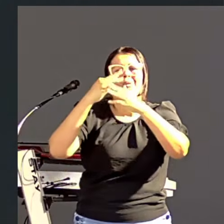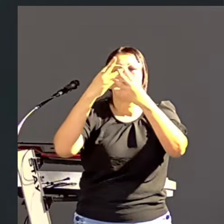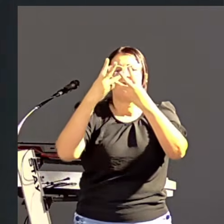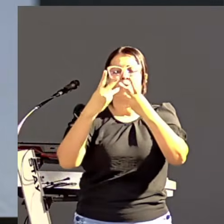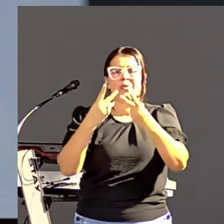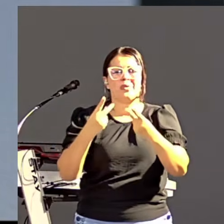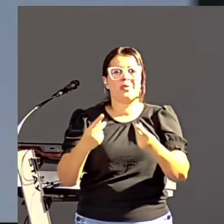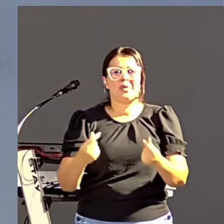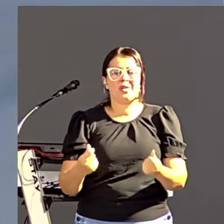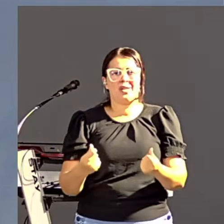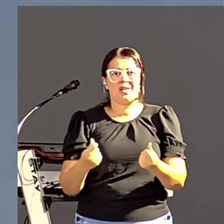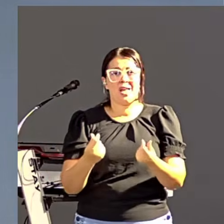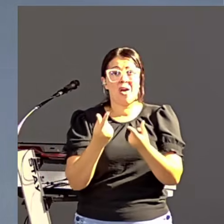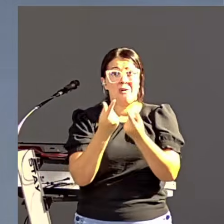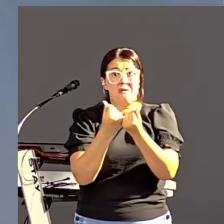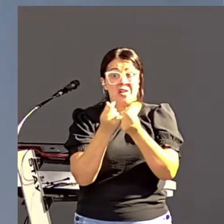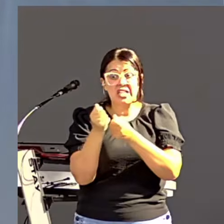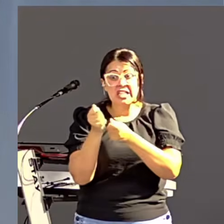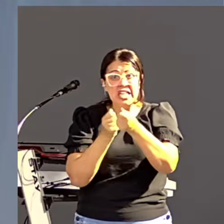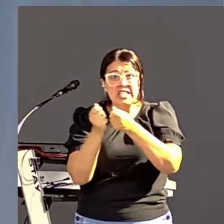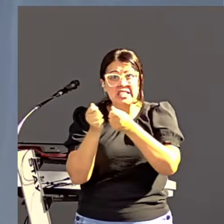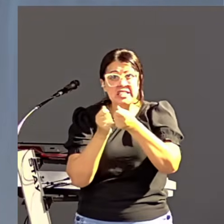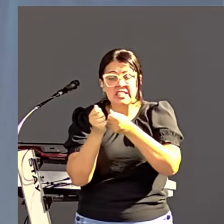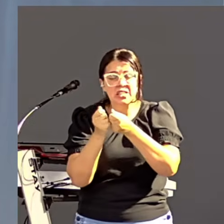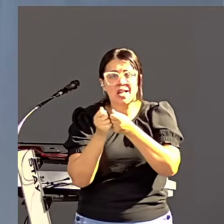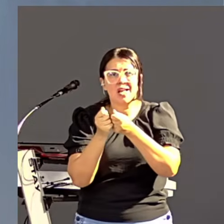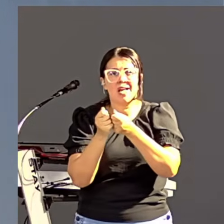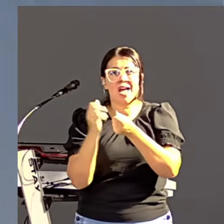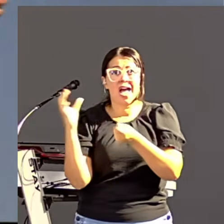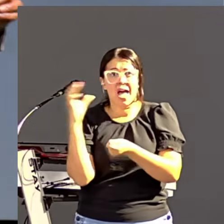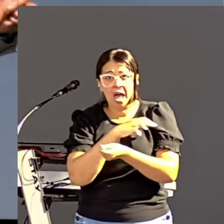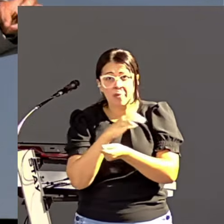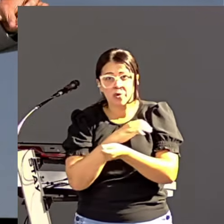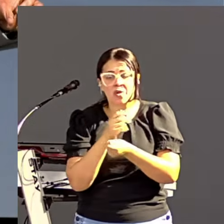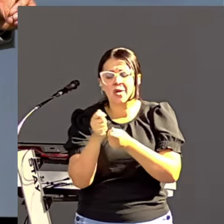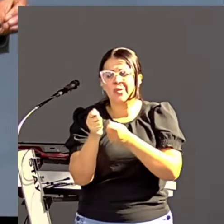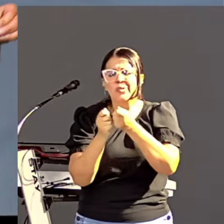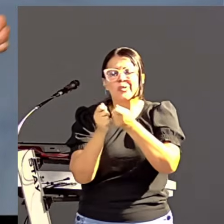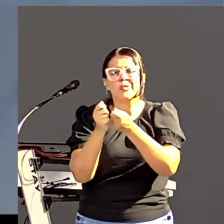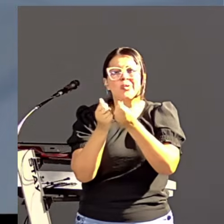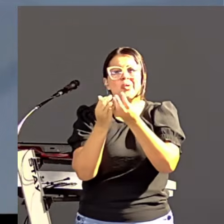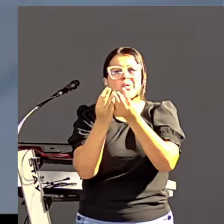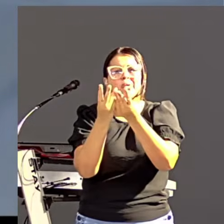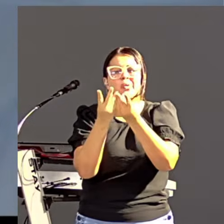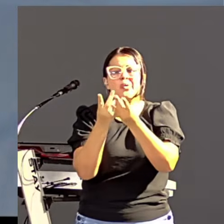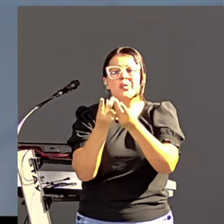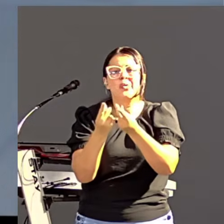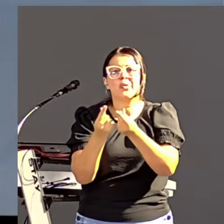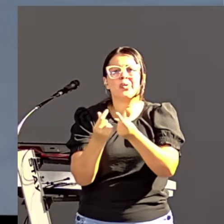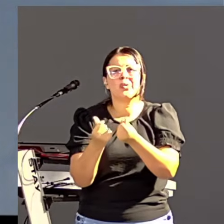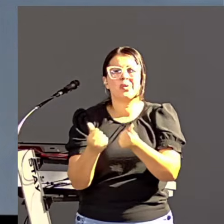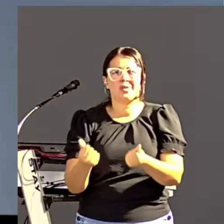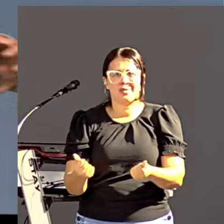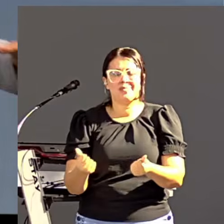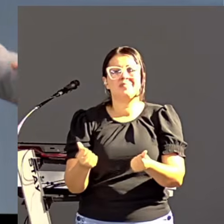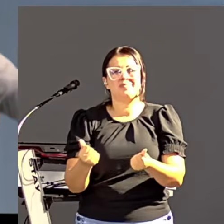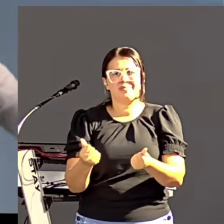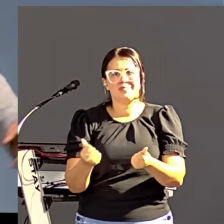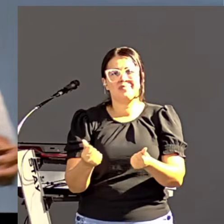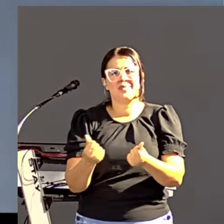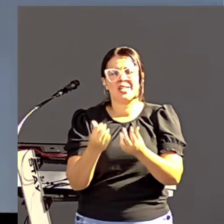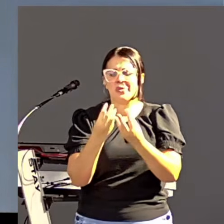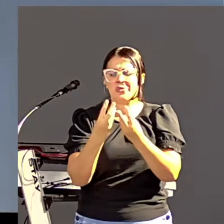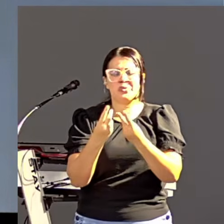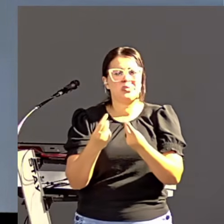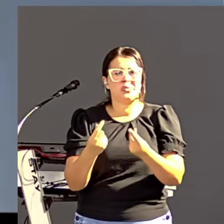Finanças não entram em colapso, não colapsam, né? Não entram em colapso, elas vão entrando em colapso. Elas vão